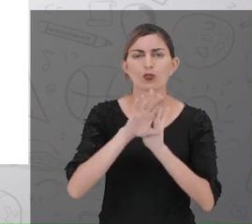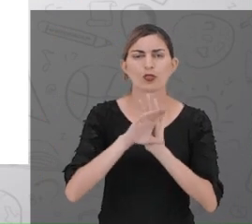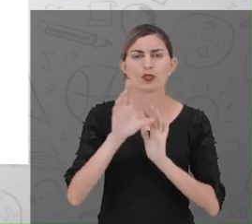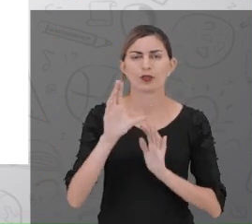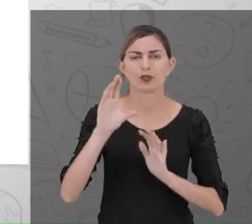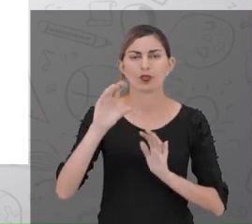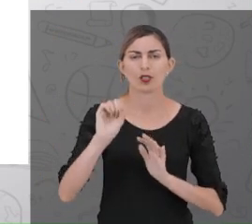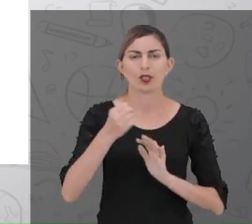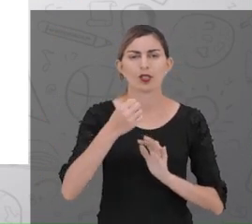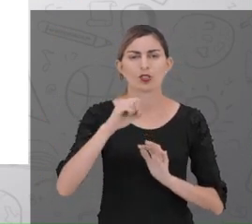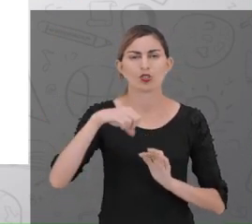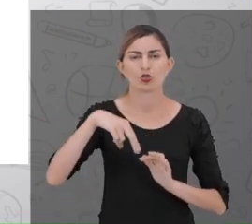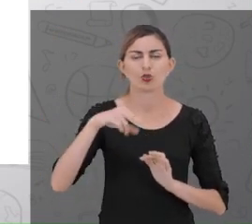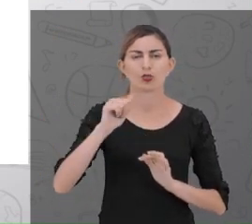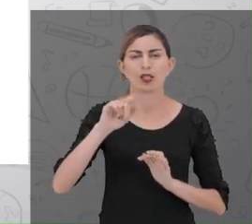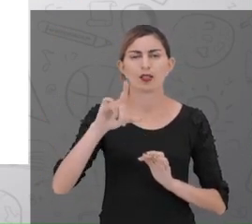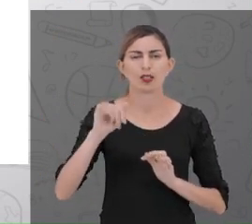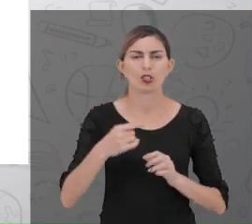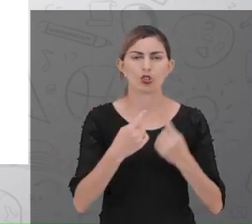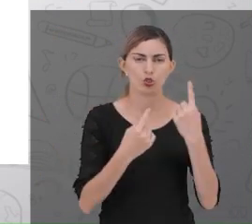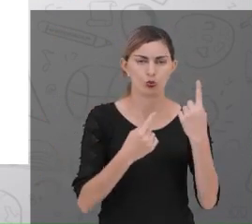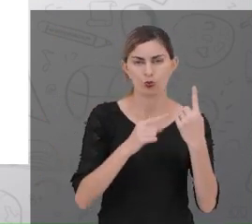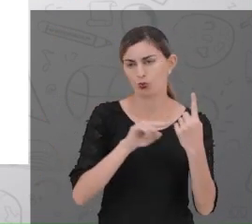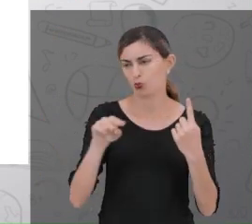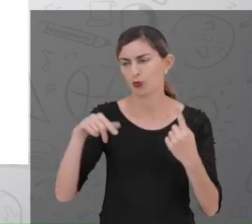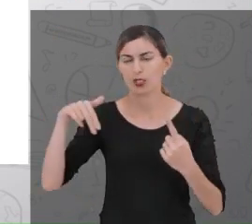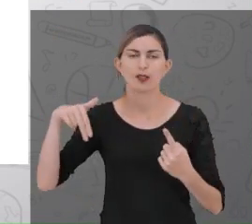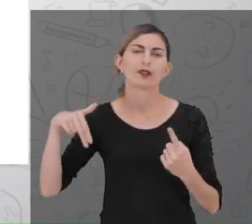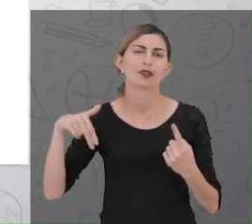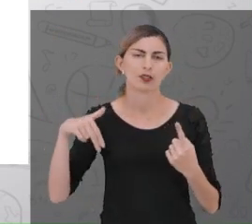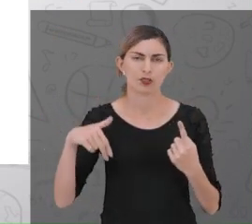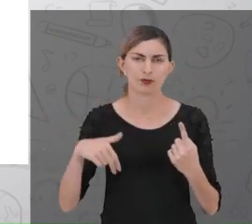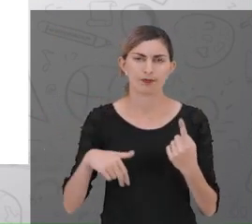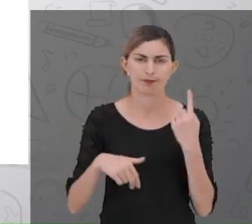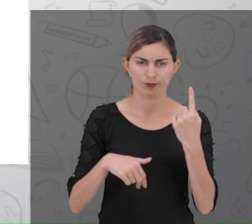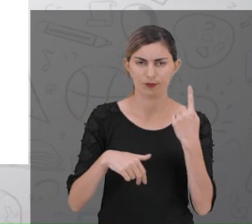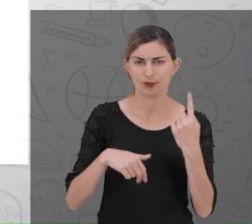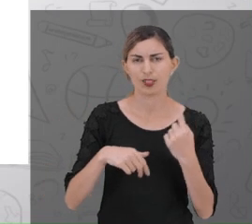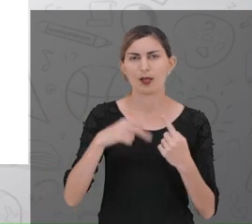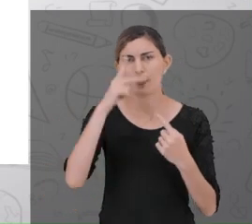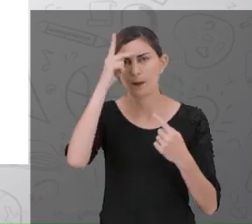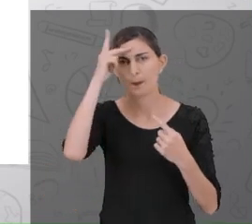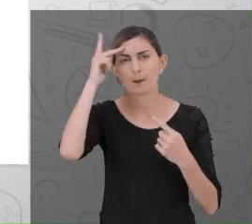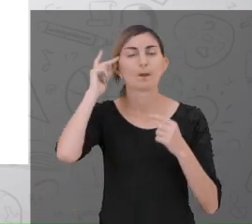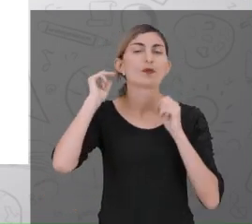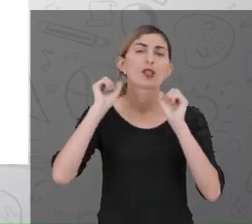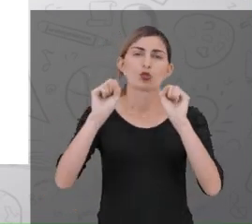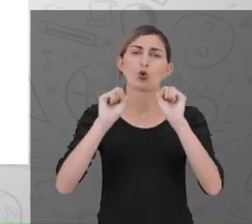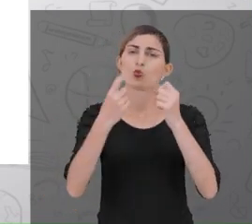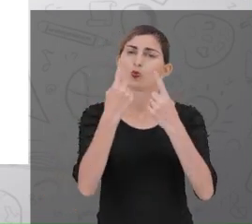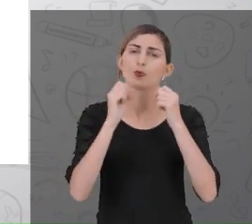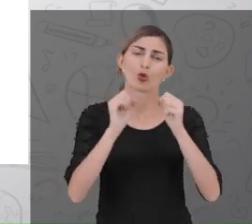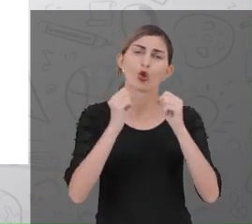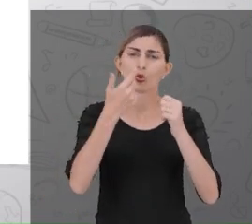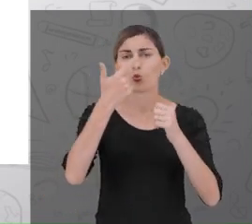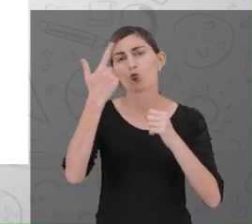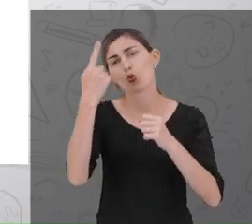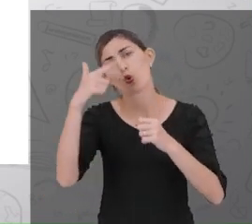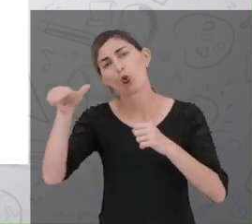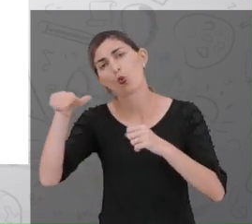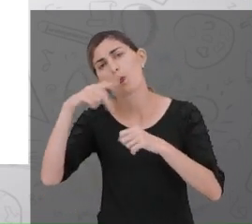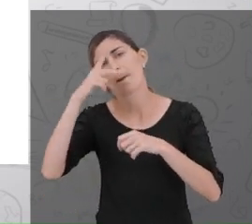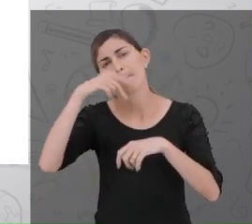o conceito de cardinalidade está de 1 para N, ou seja, uma entidade 1 pode estar relacionada com uma